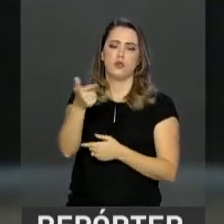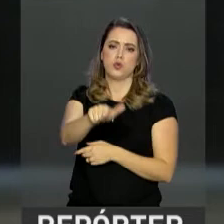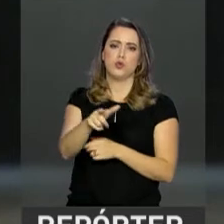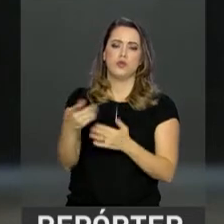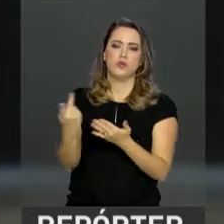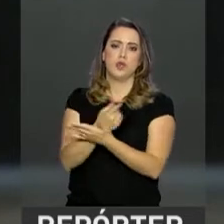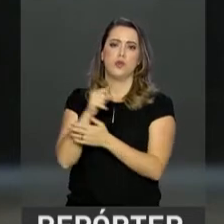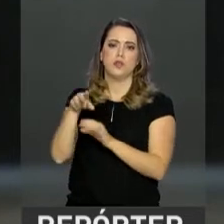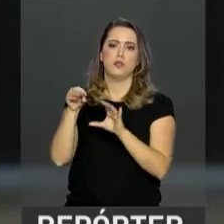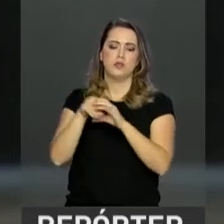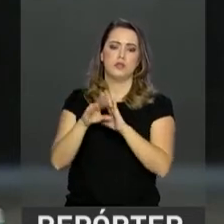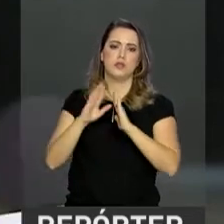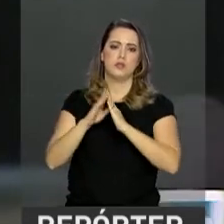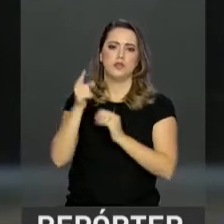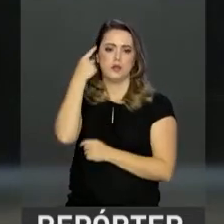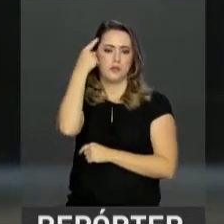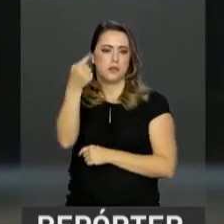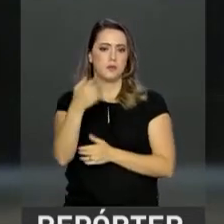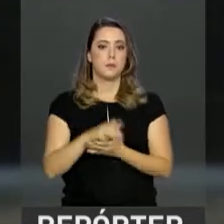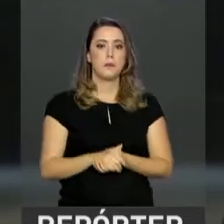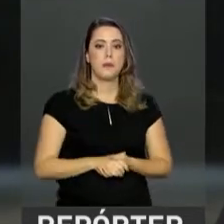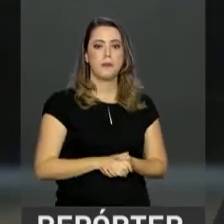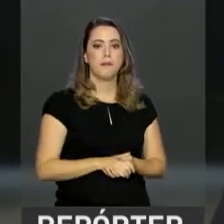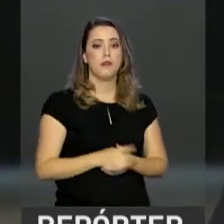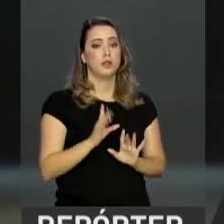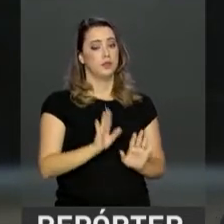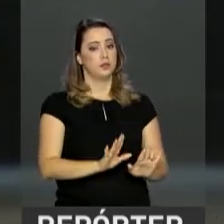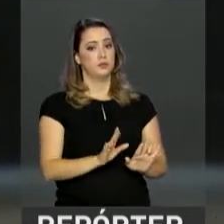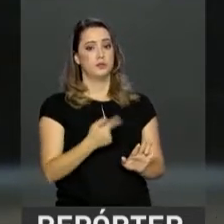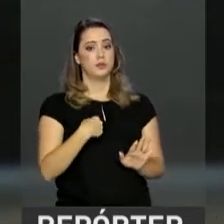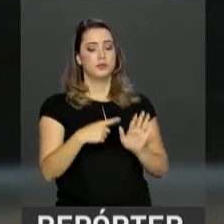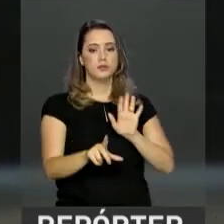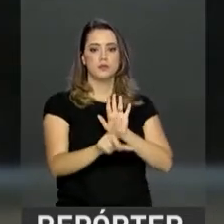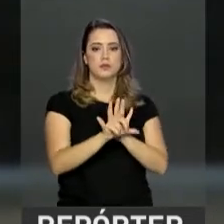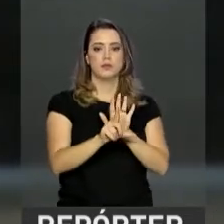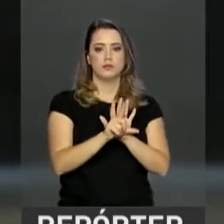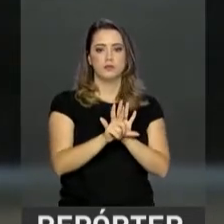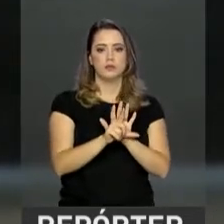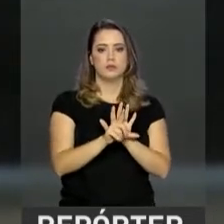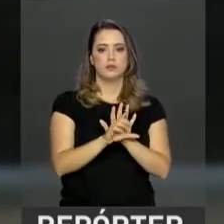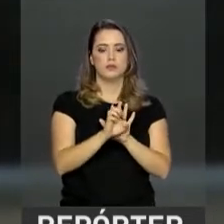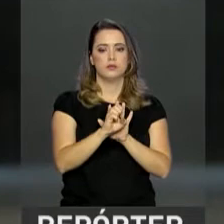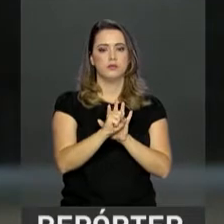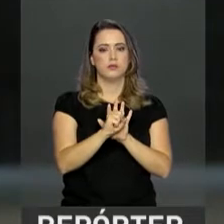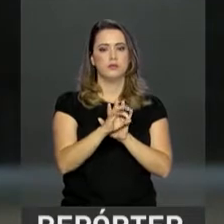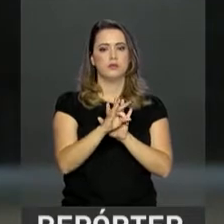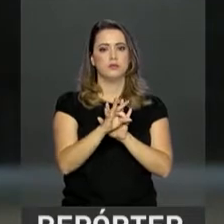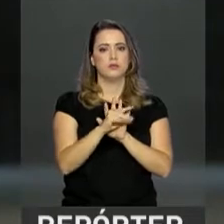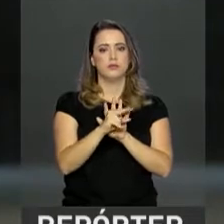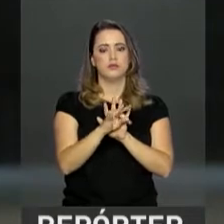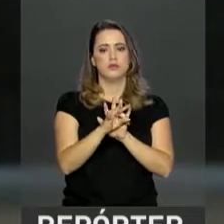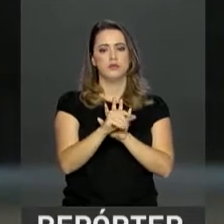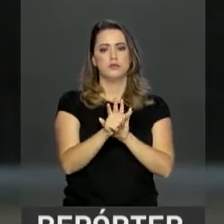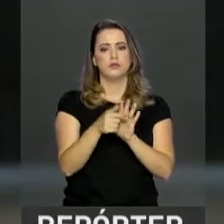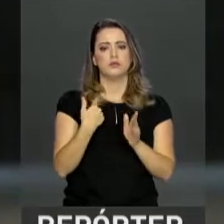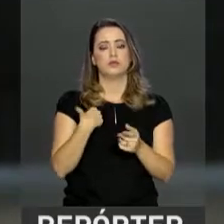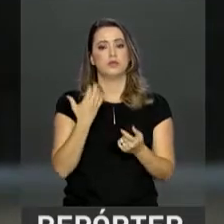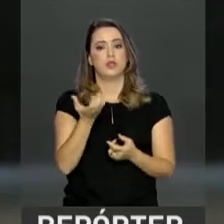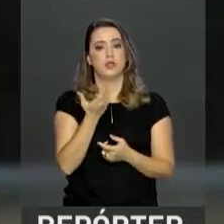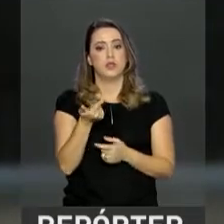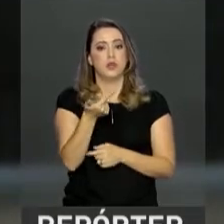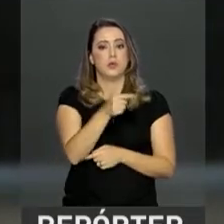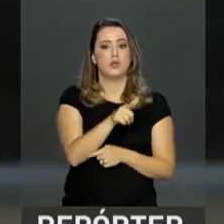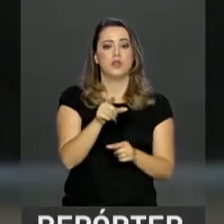tipo de violência? Essa é uma das ideias? Não necessariamente. A Lei da Escuta, na verdade, procura que não haja a violência, a